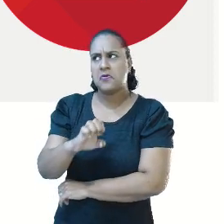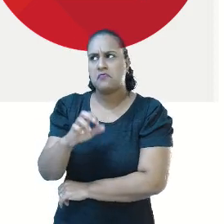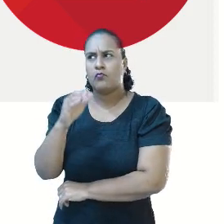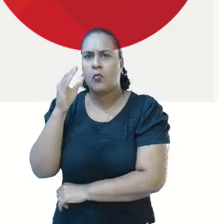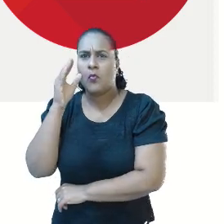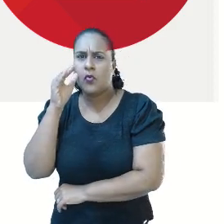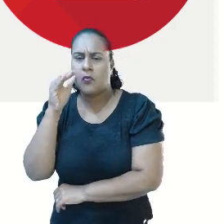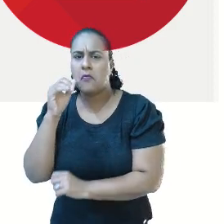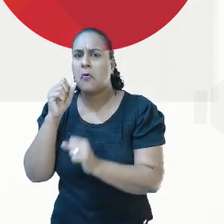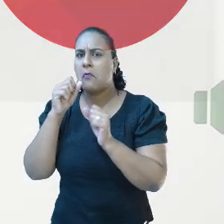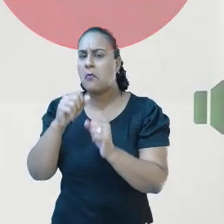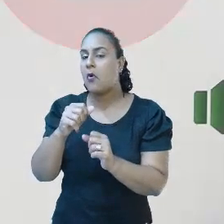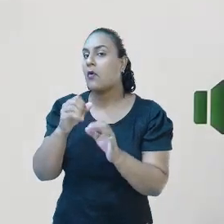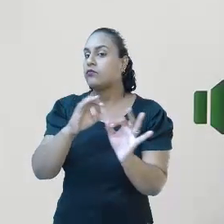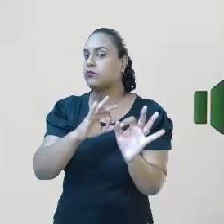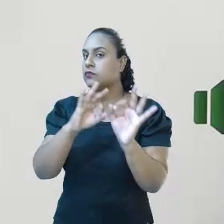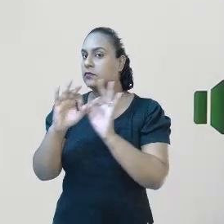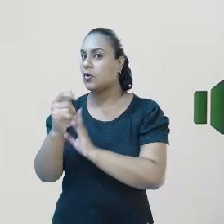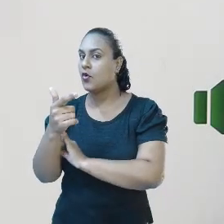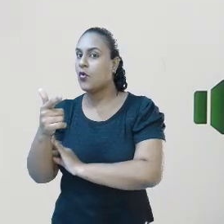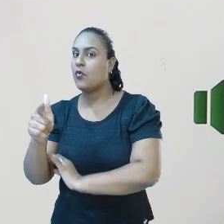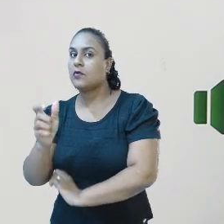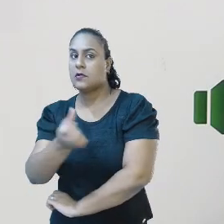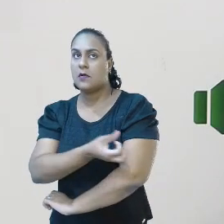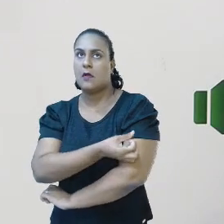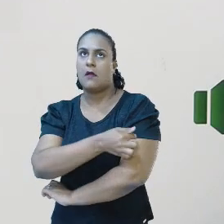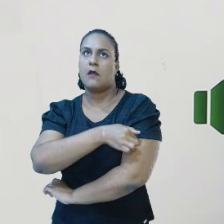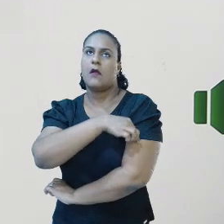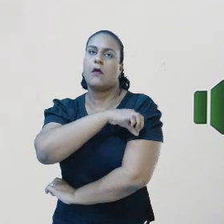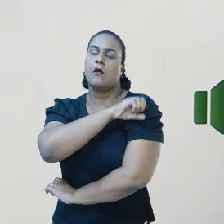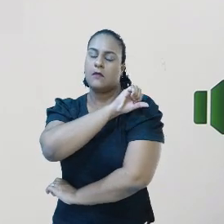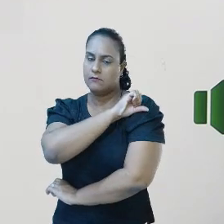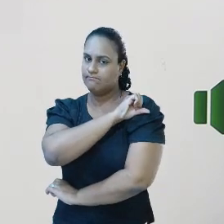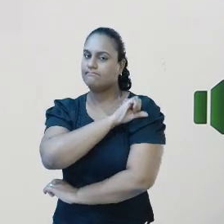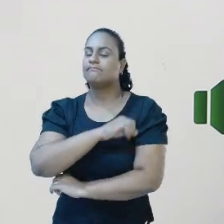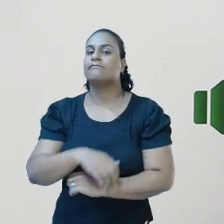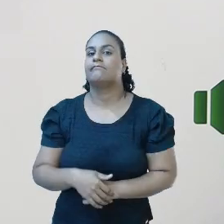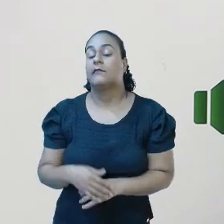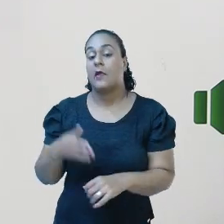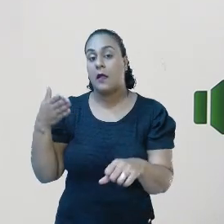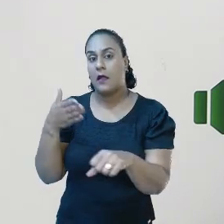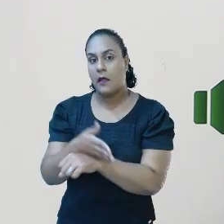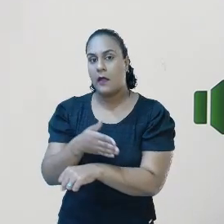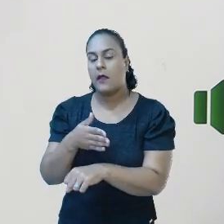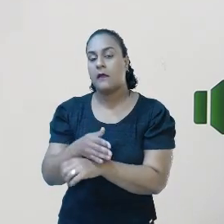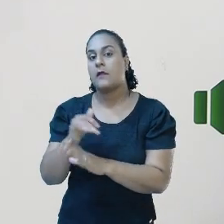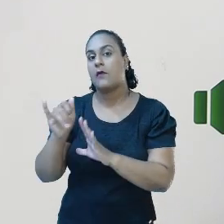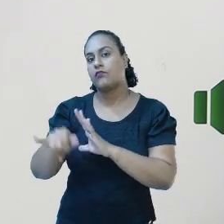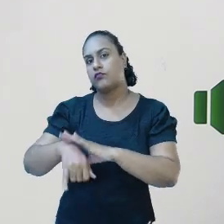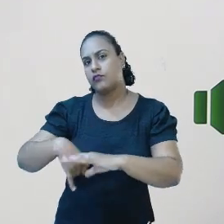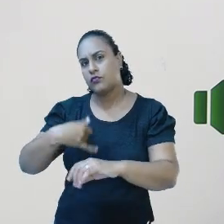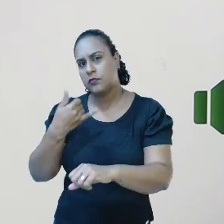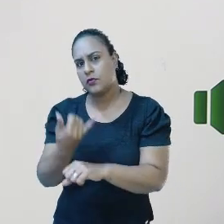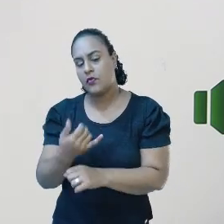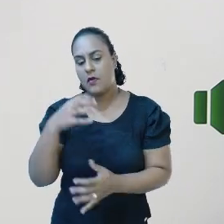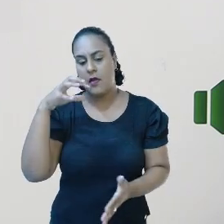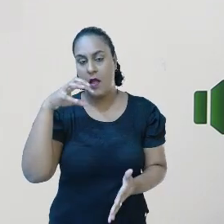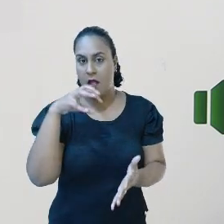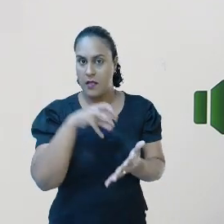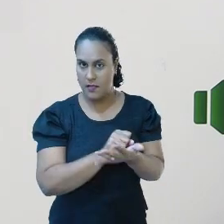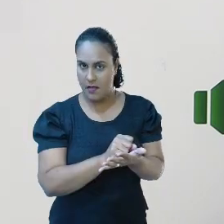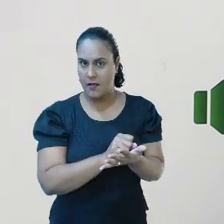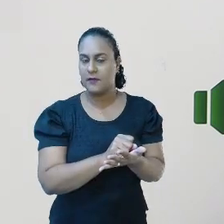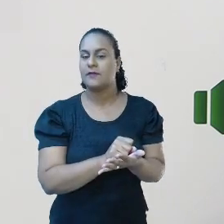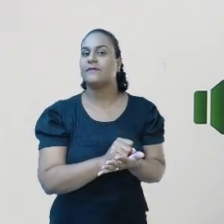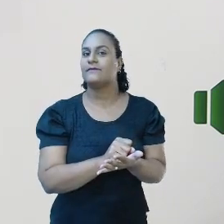curiosidade, você pode assistir às aulas das outras turmas também. Aí você entra no canal do YouTube, se inscreve lá no